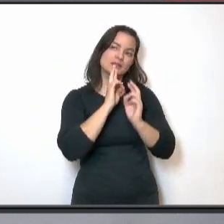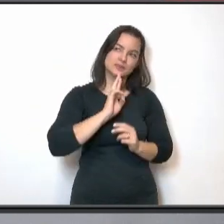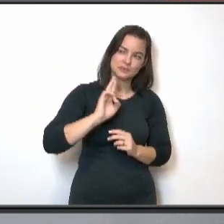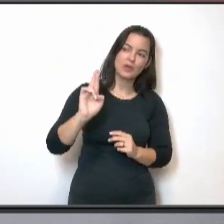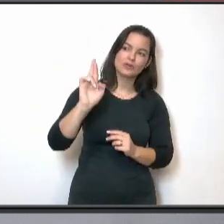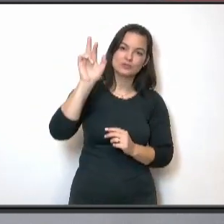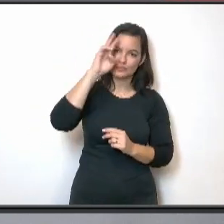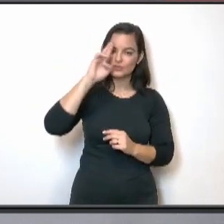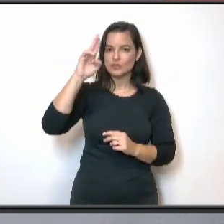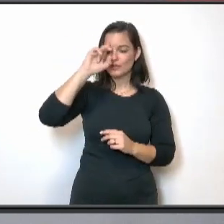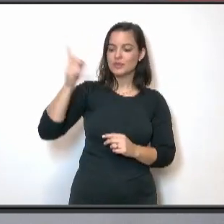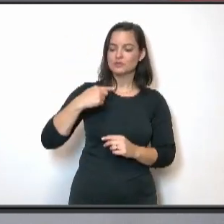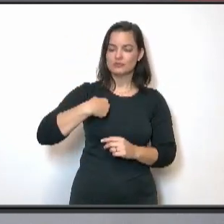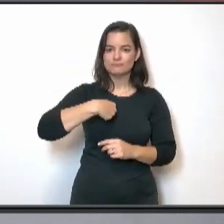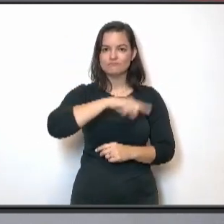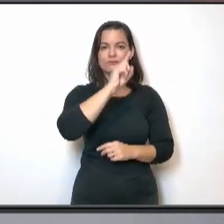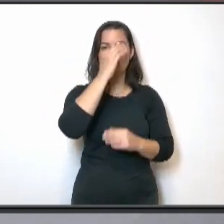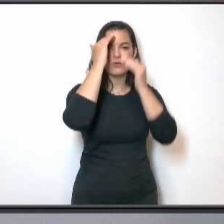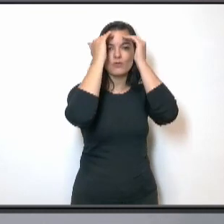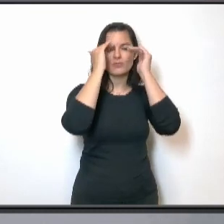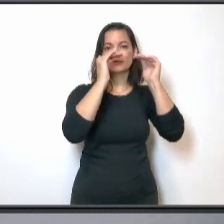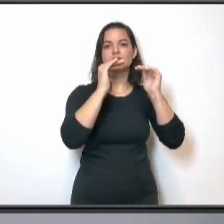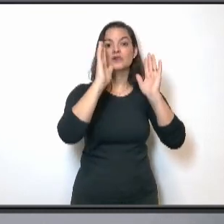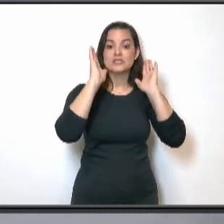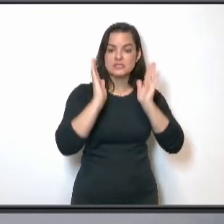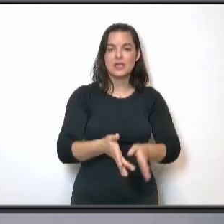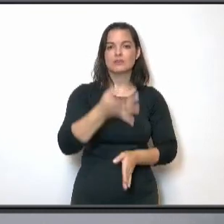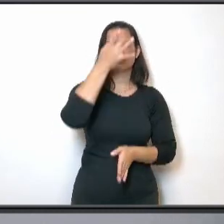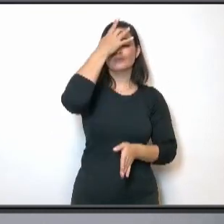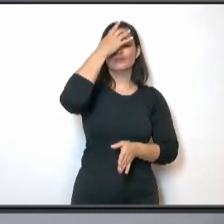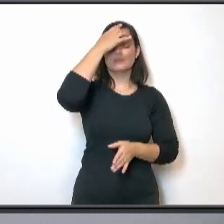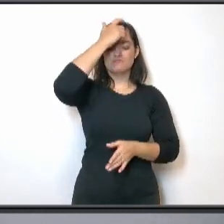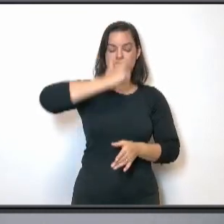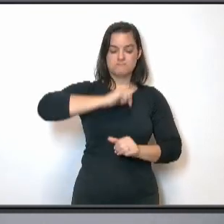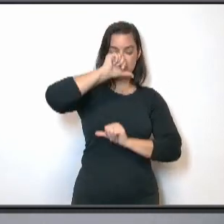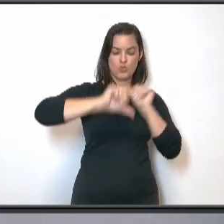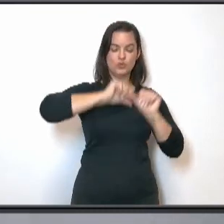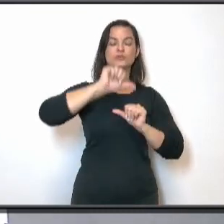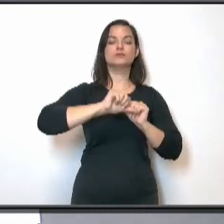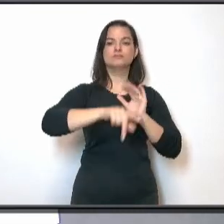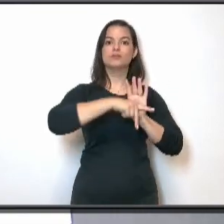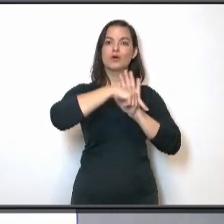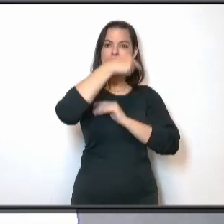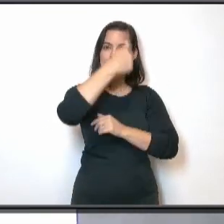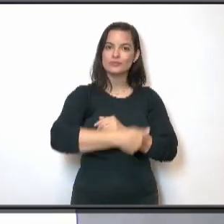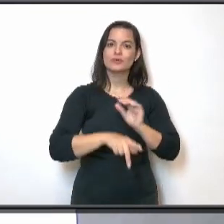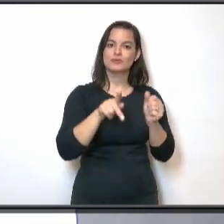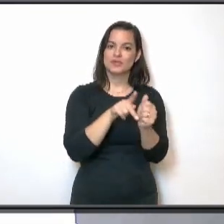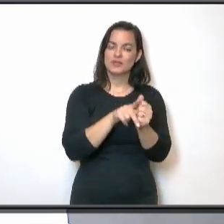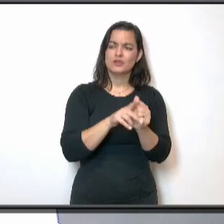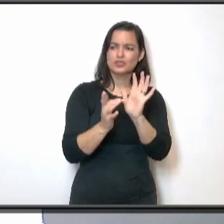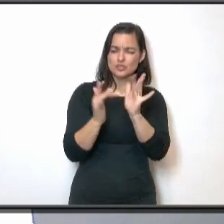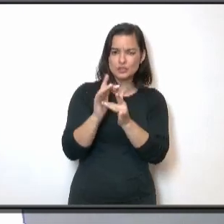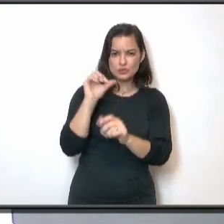Senhor. Ele sai dali consciente de quem havia mudado era ele. Mas Jesus não havia mudado o seu poder,